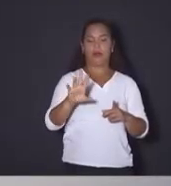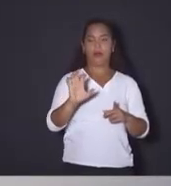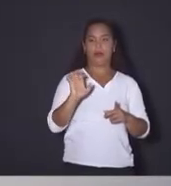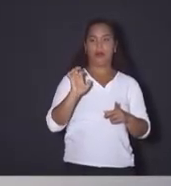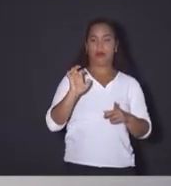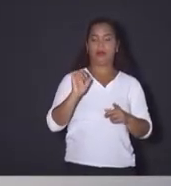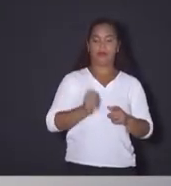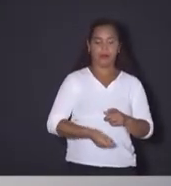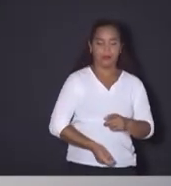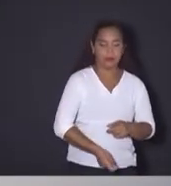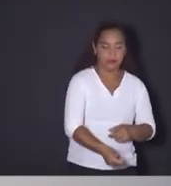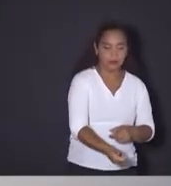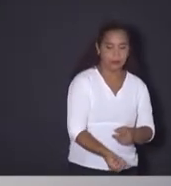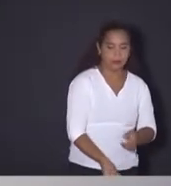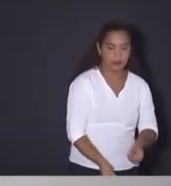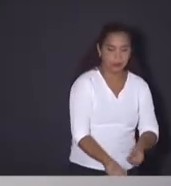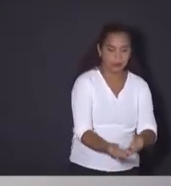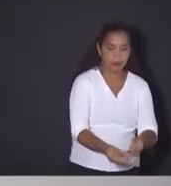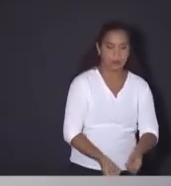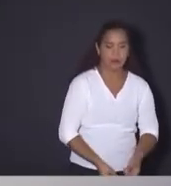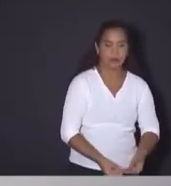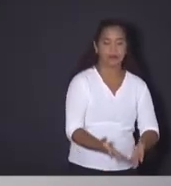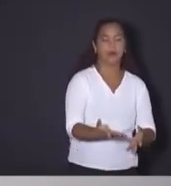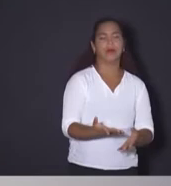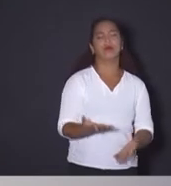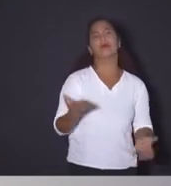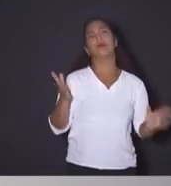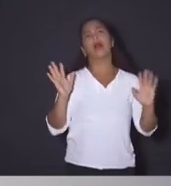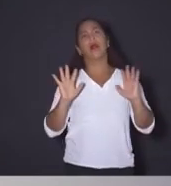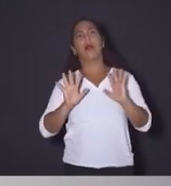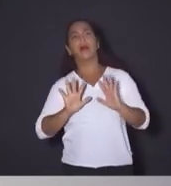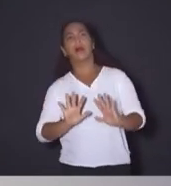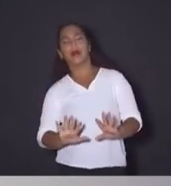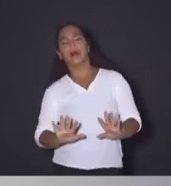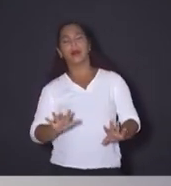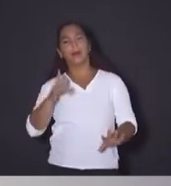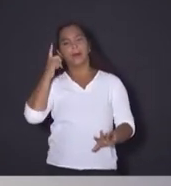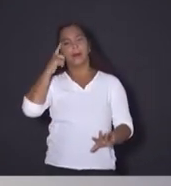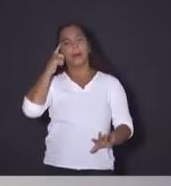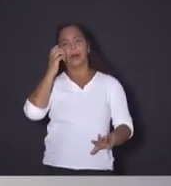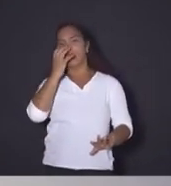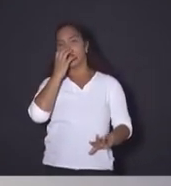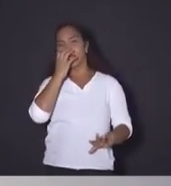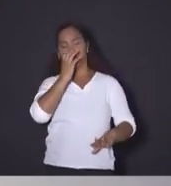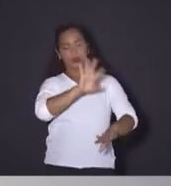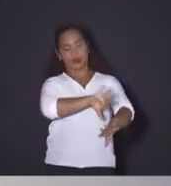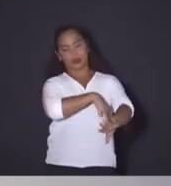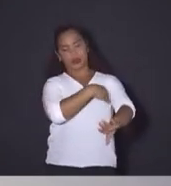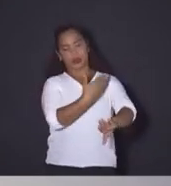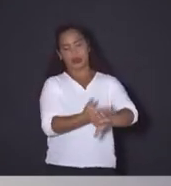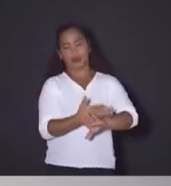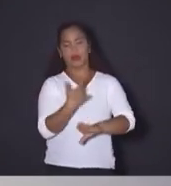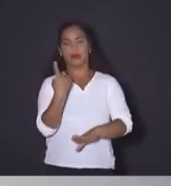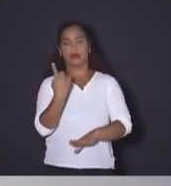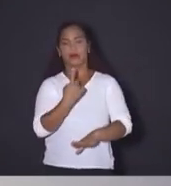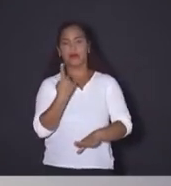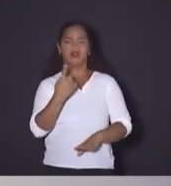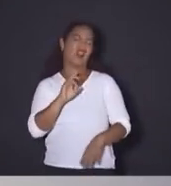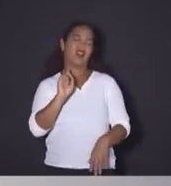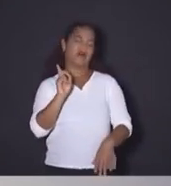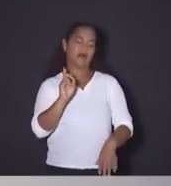ao pensar que a dinâmica é essa que o cachorro fica a sós onde o dia inteiro né não provar que zinho ele dorme quando chega em casa